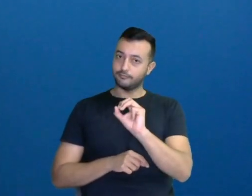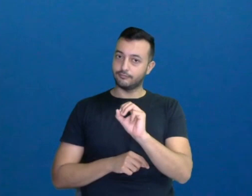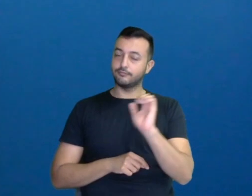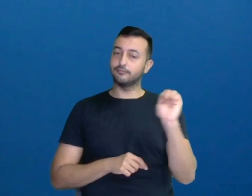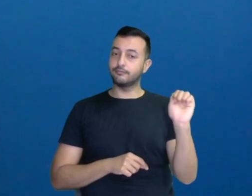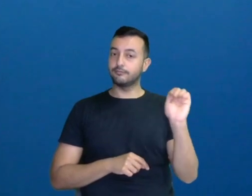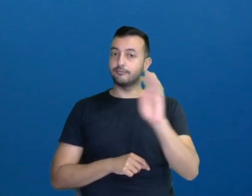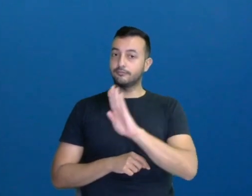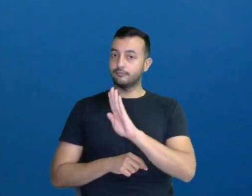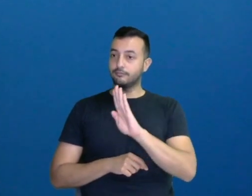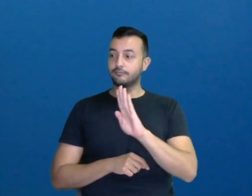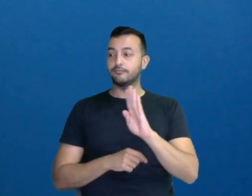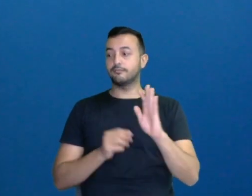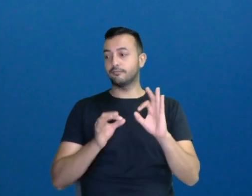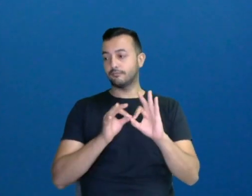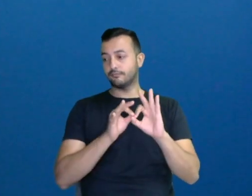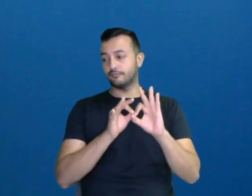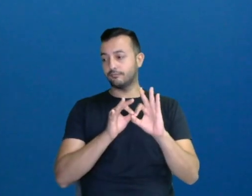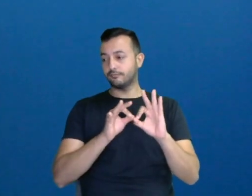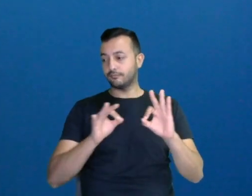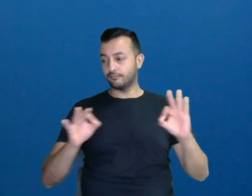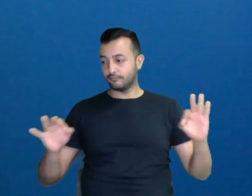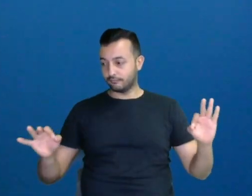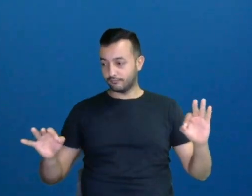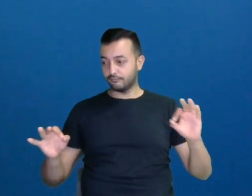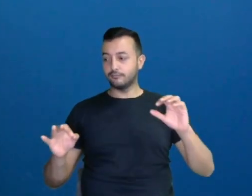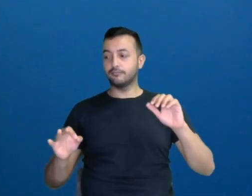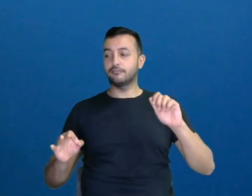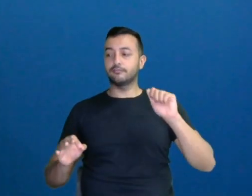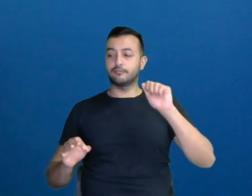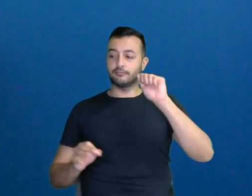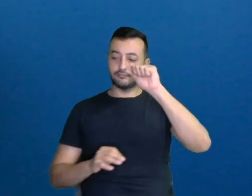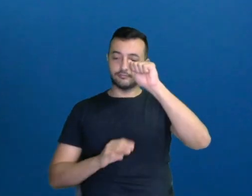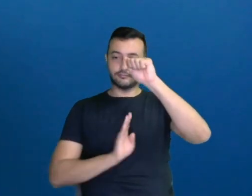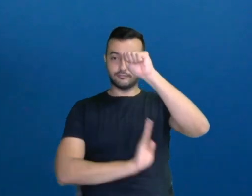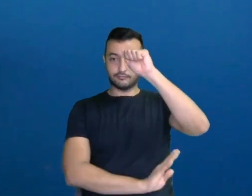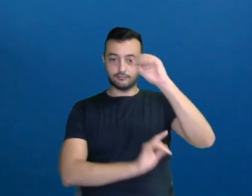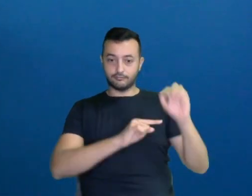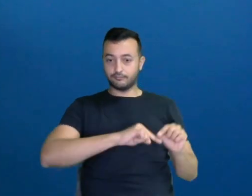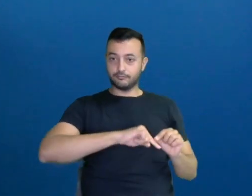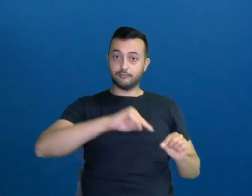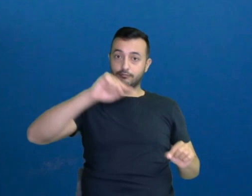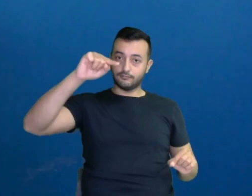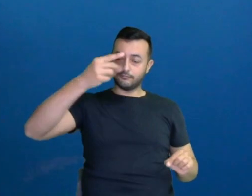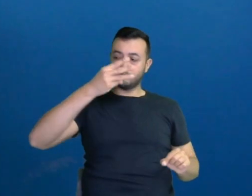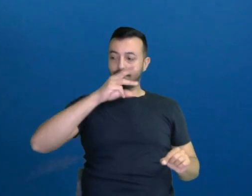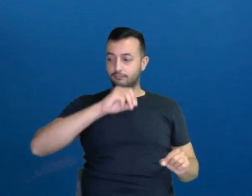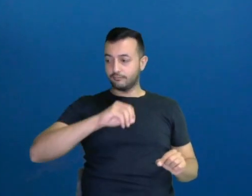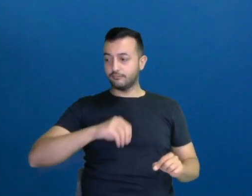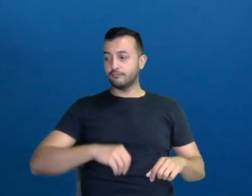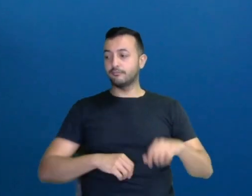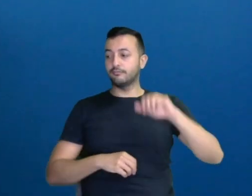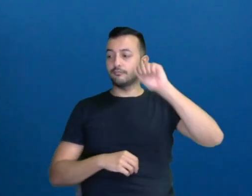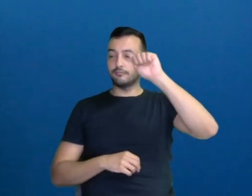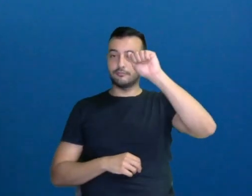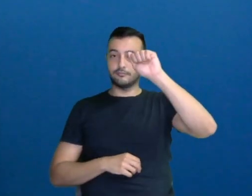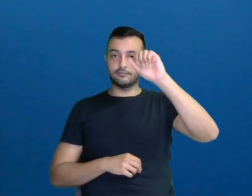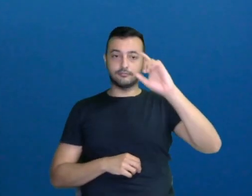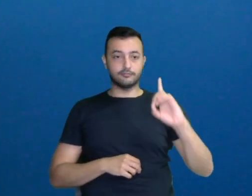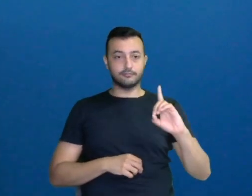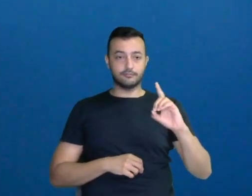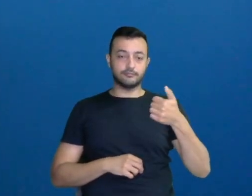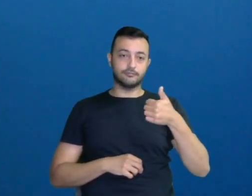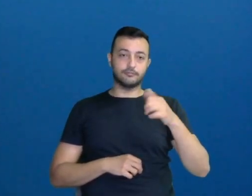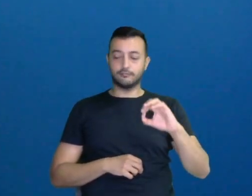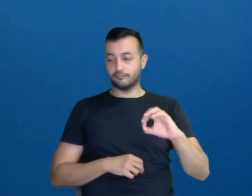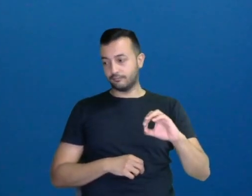AB? Essa distância toda aqui, ó. Tudo vale 30, tá bom? AD vale 10